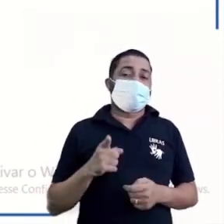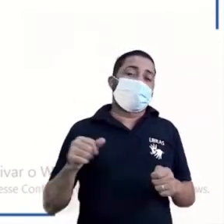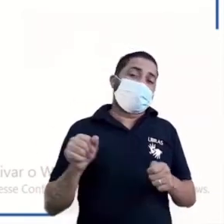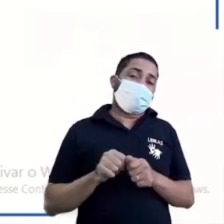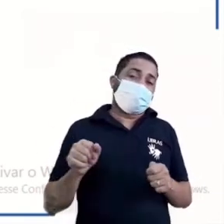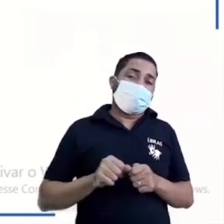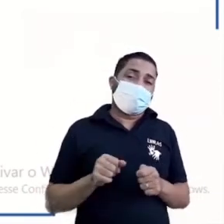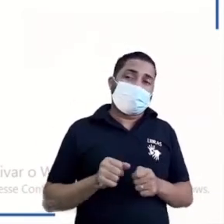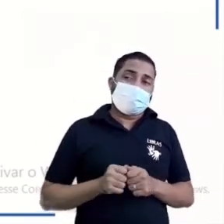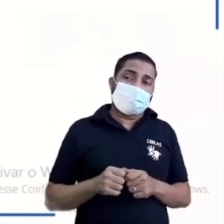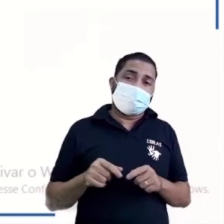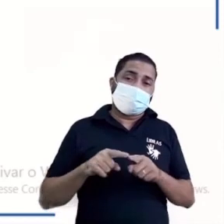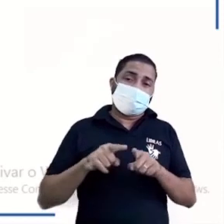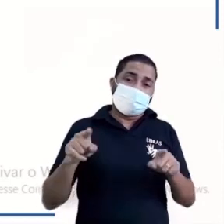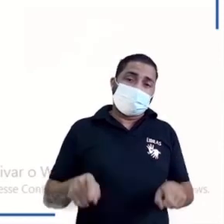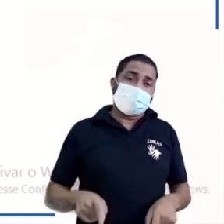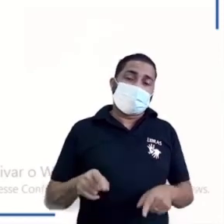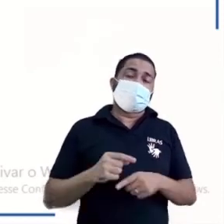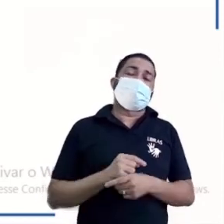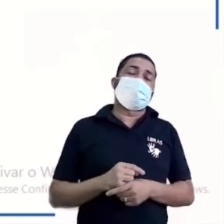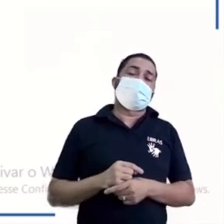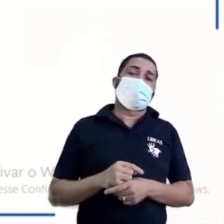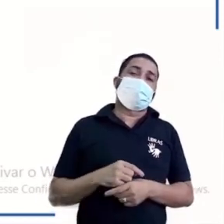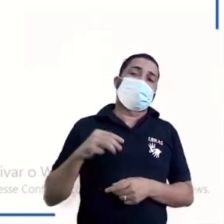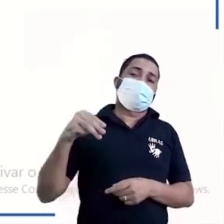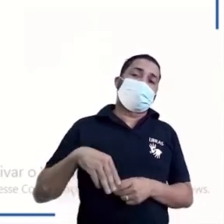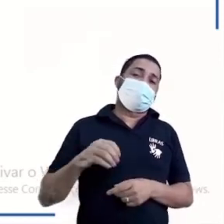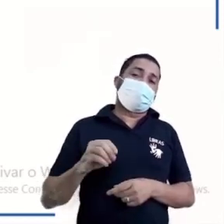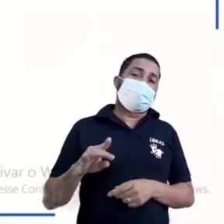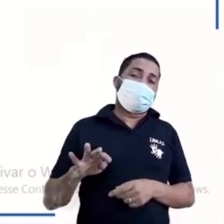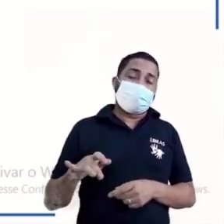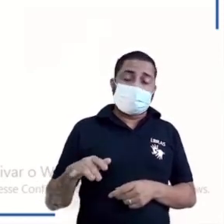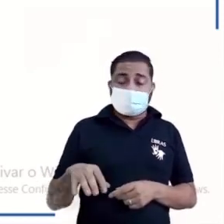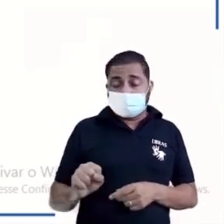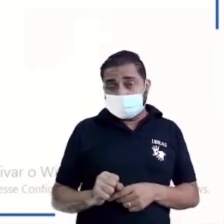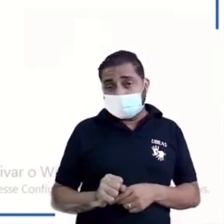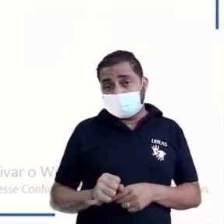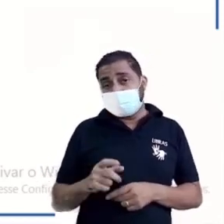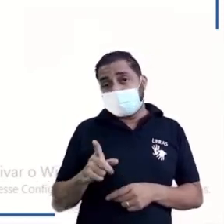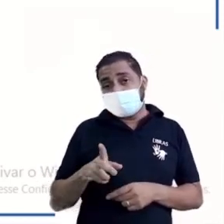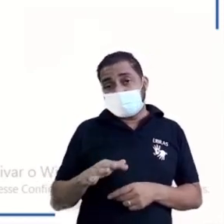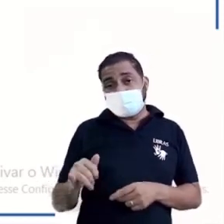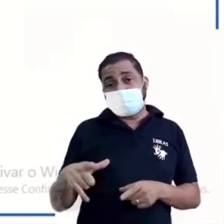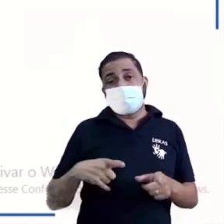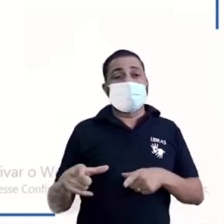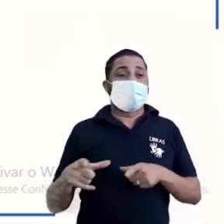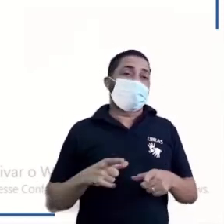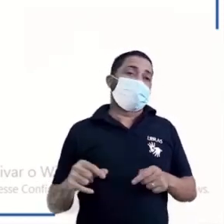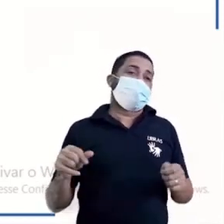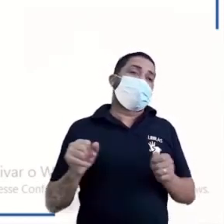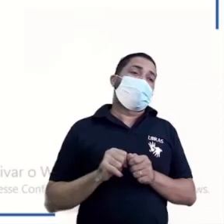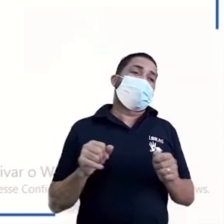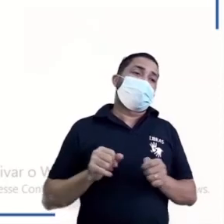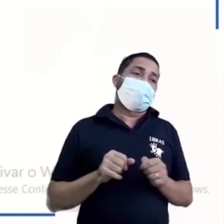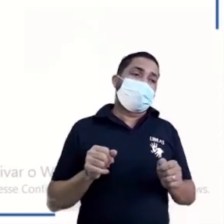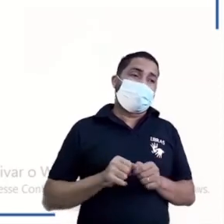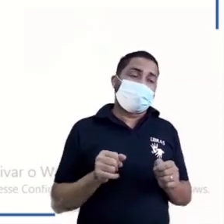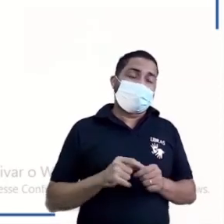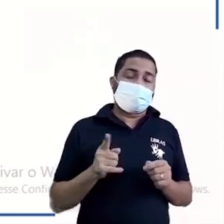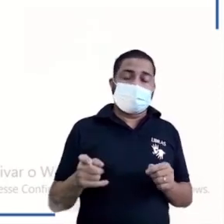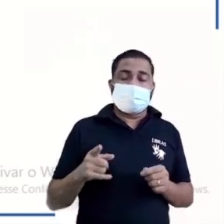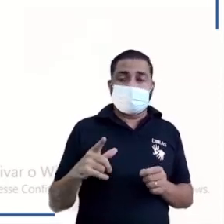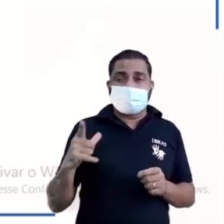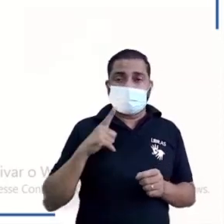faz um projeto de móveis, né? Uma coisa que vocês vão trabalhar com isso, né? Então você faz essa